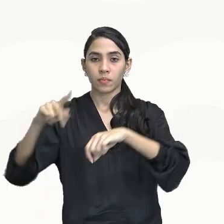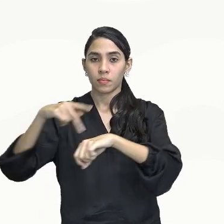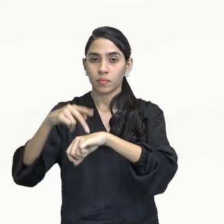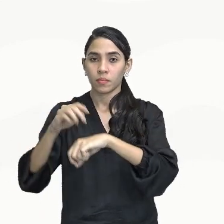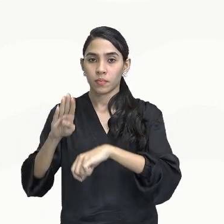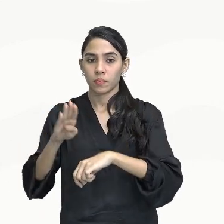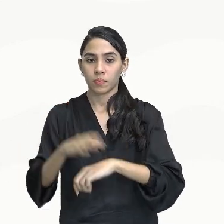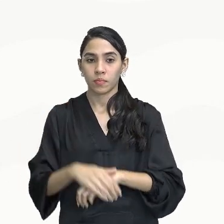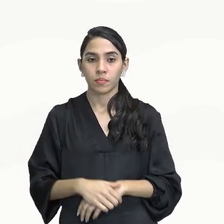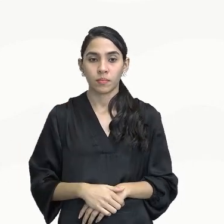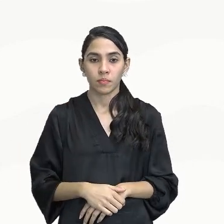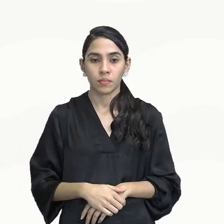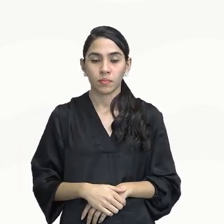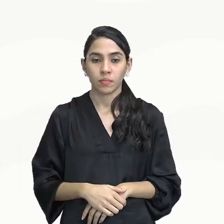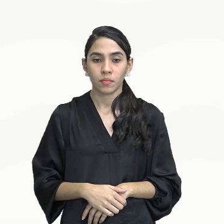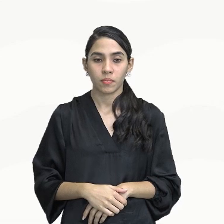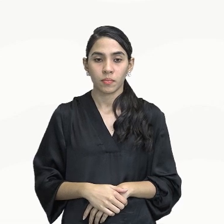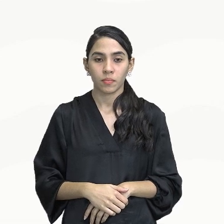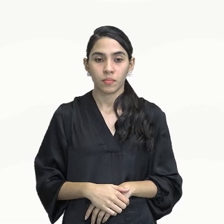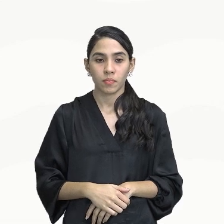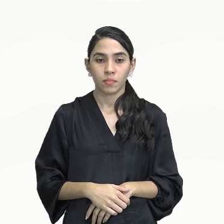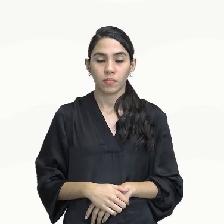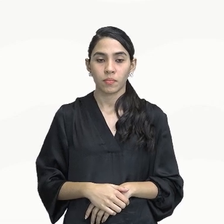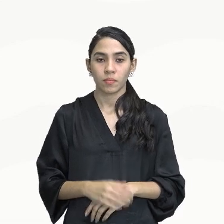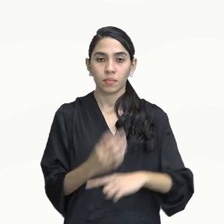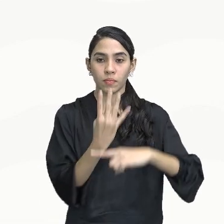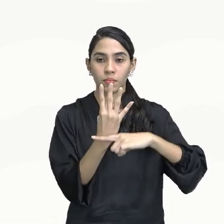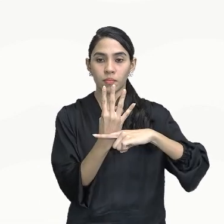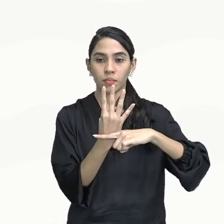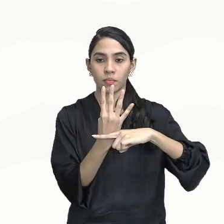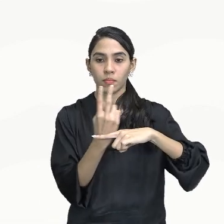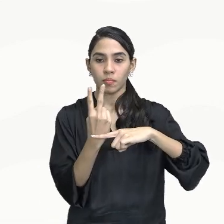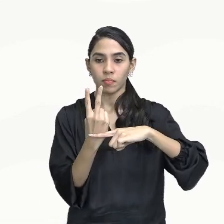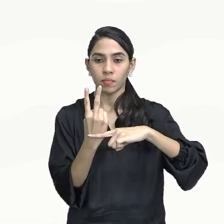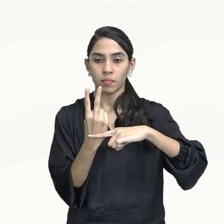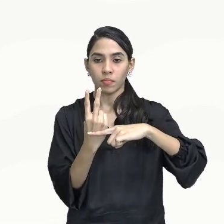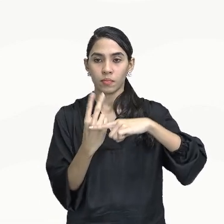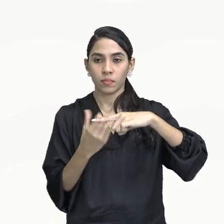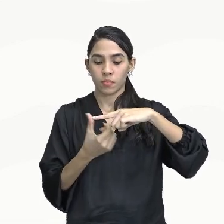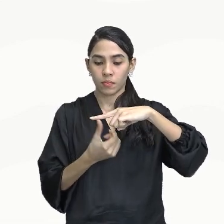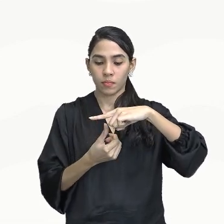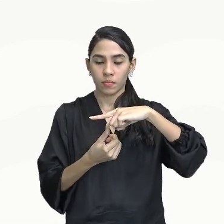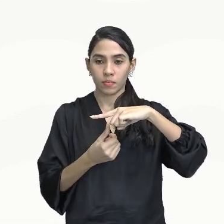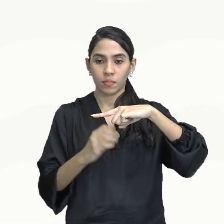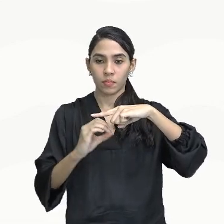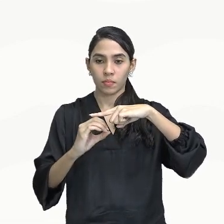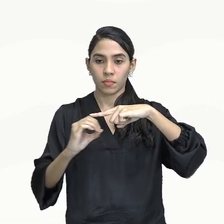B, do país B, que é 42 sobre 600.